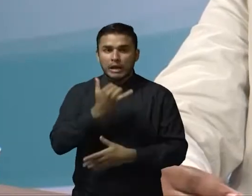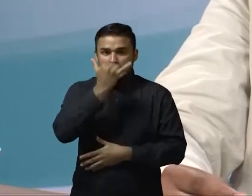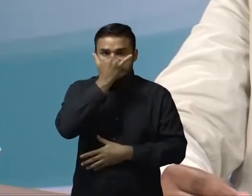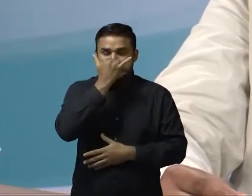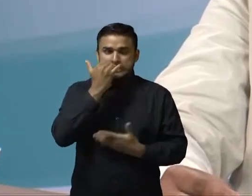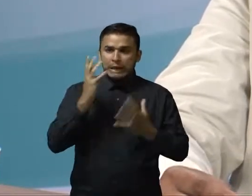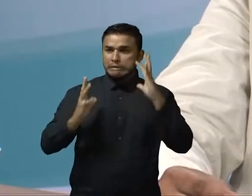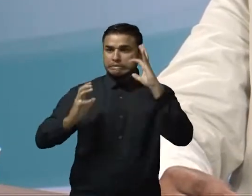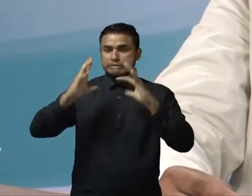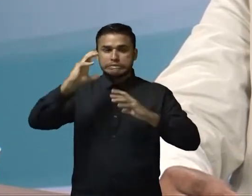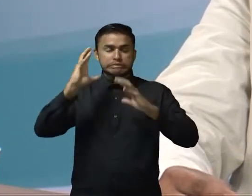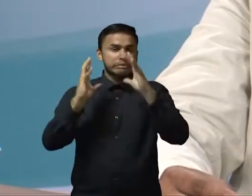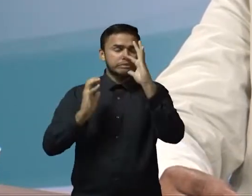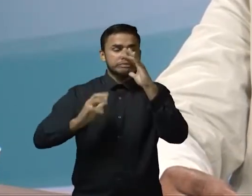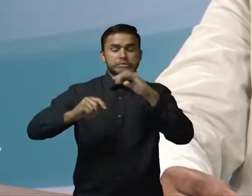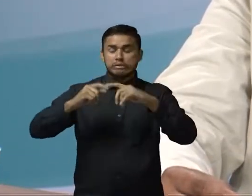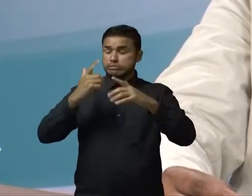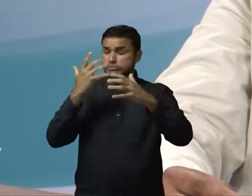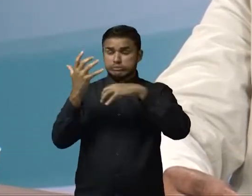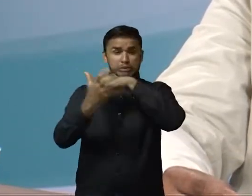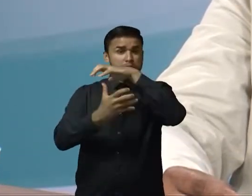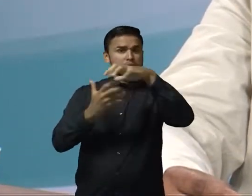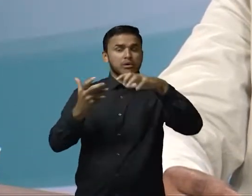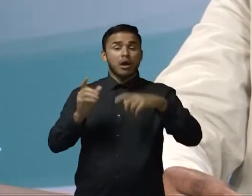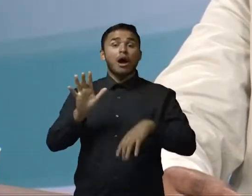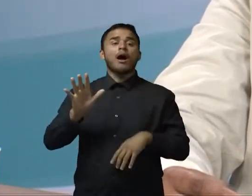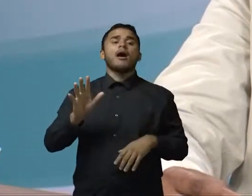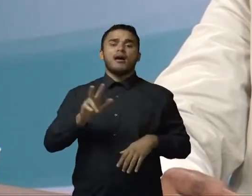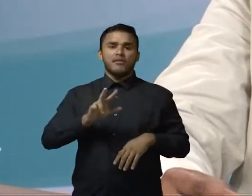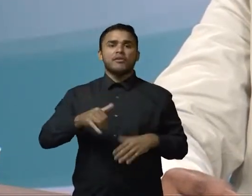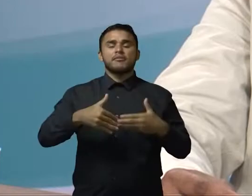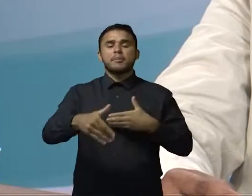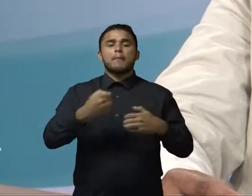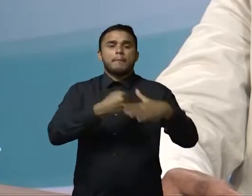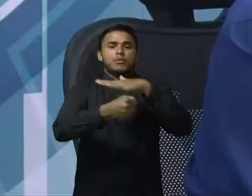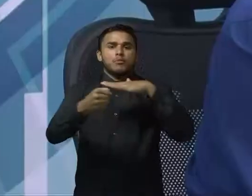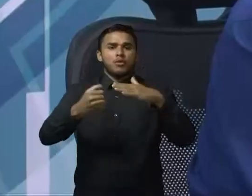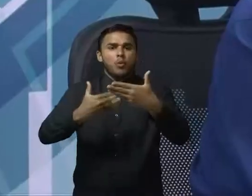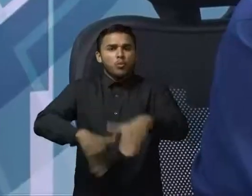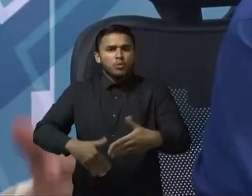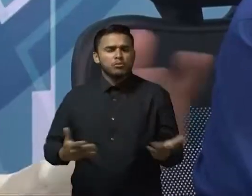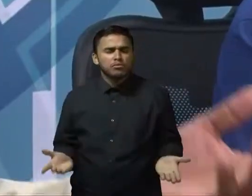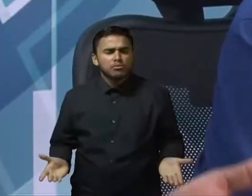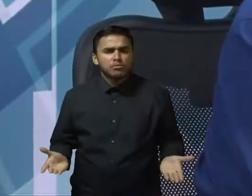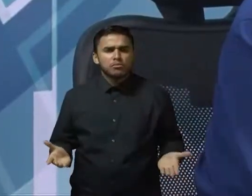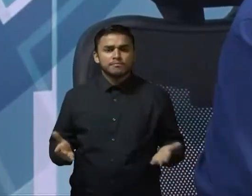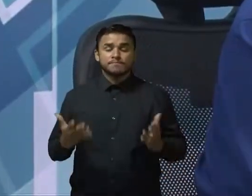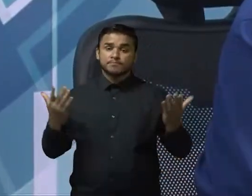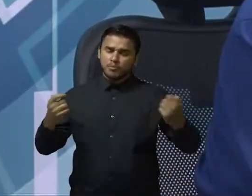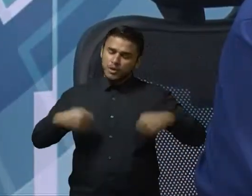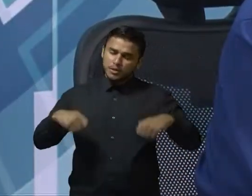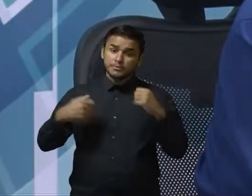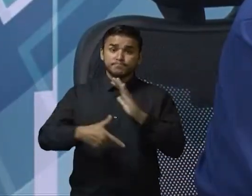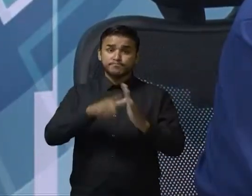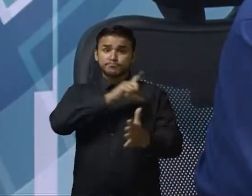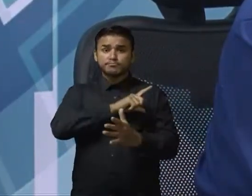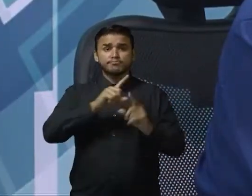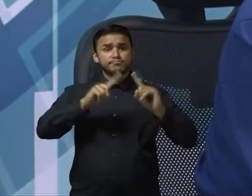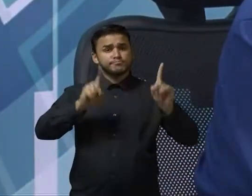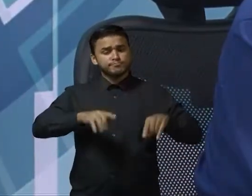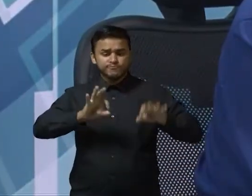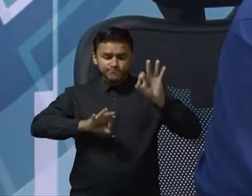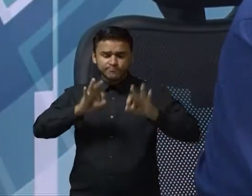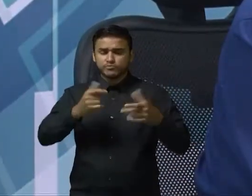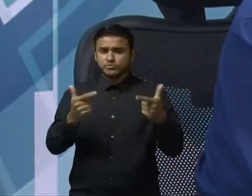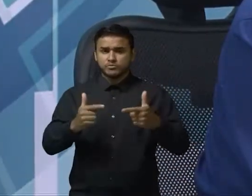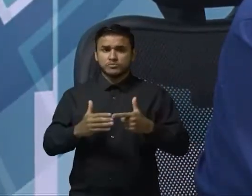comprovam mais precisamente uma carência de um planejamento principalmente estrutural para que se consiga uma eficiência para o alcance do